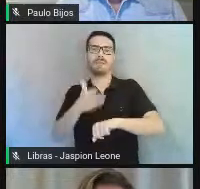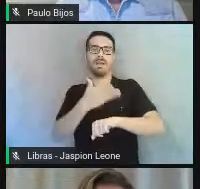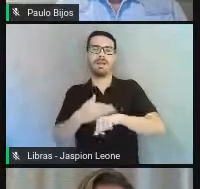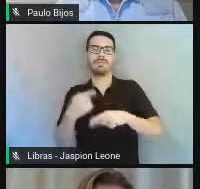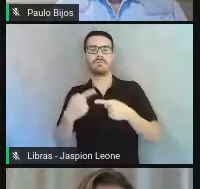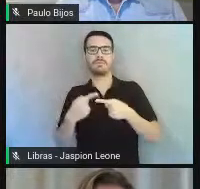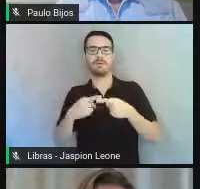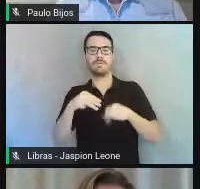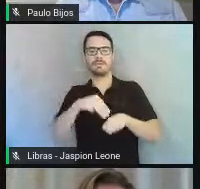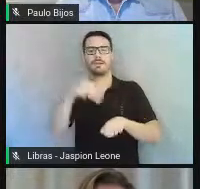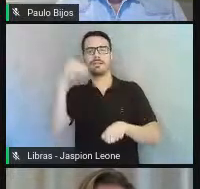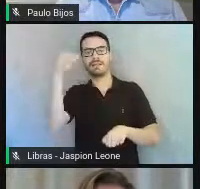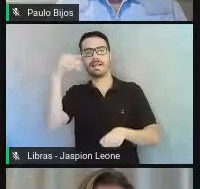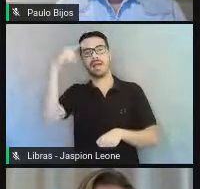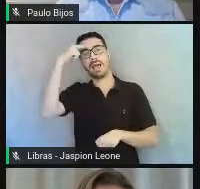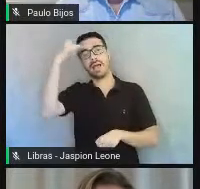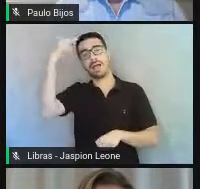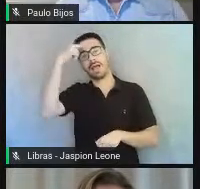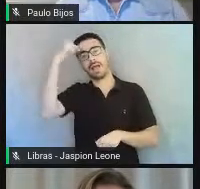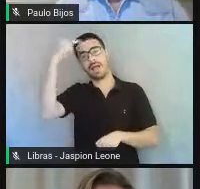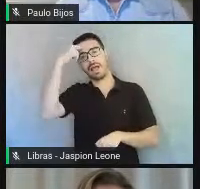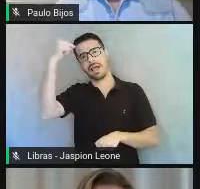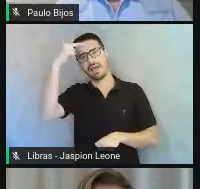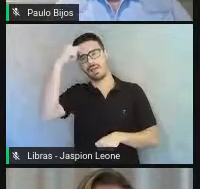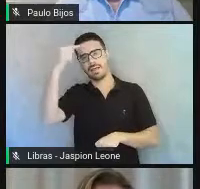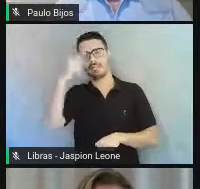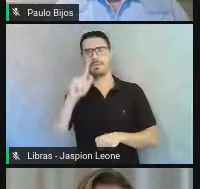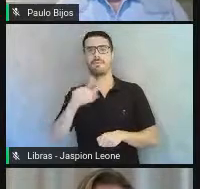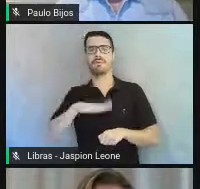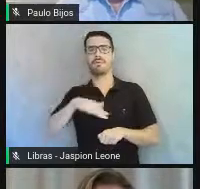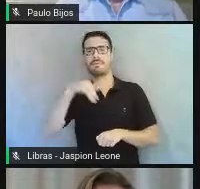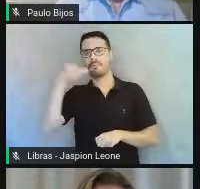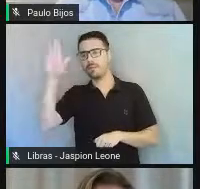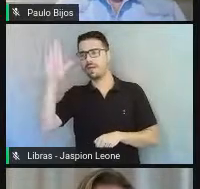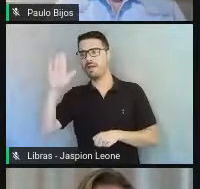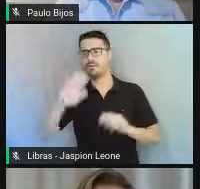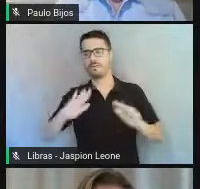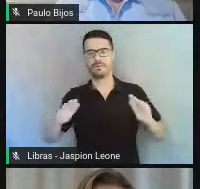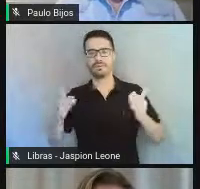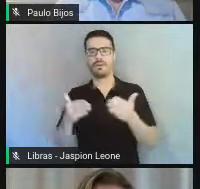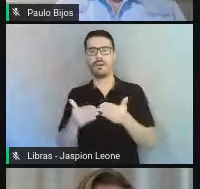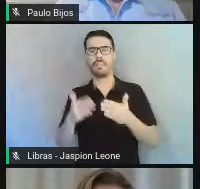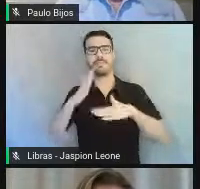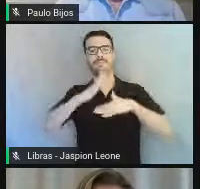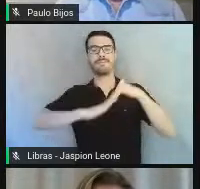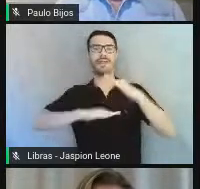os mestrados profissionais mais voltados para a prática, e